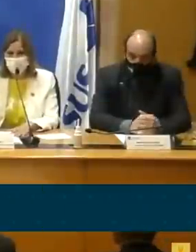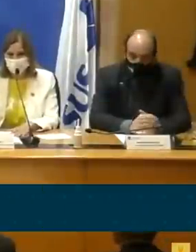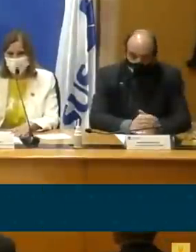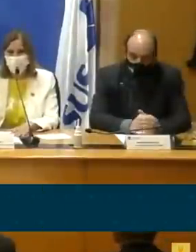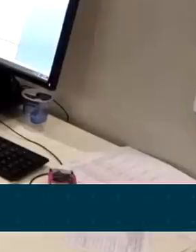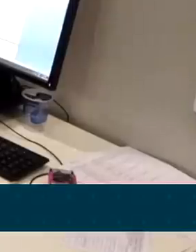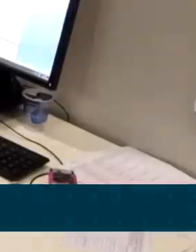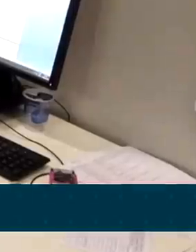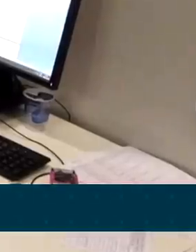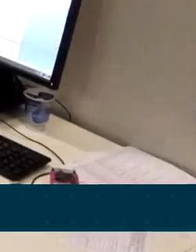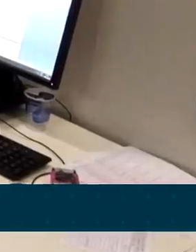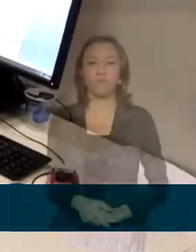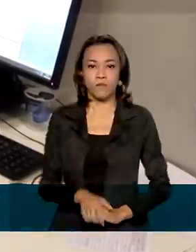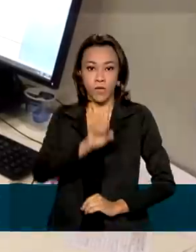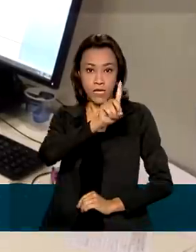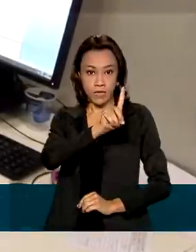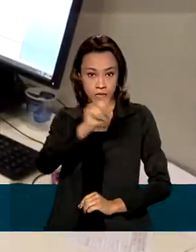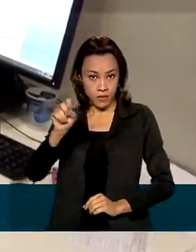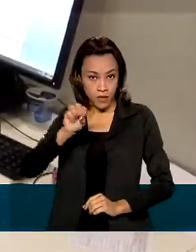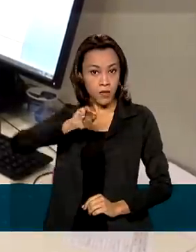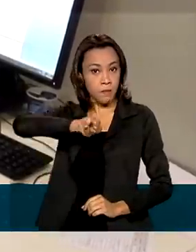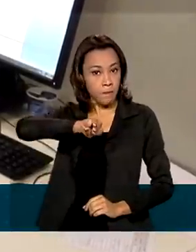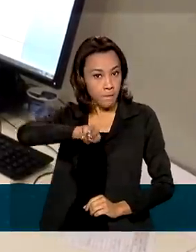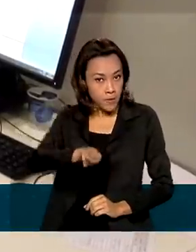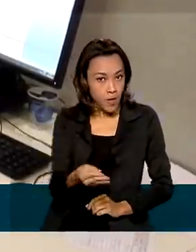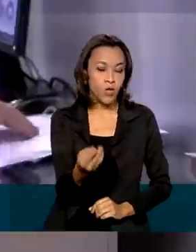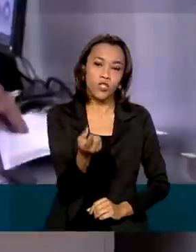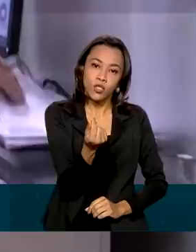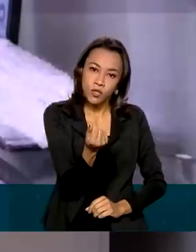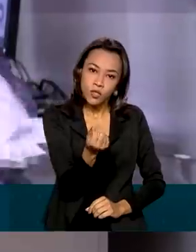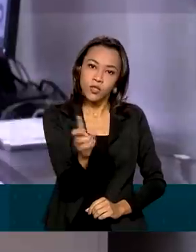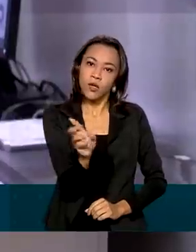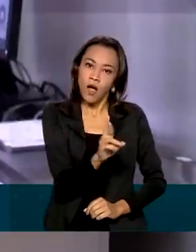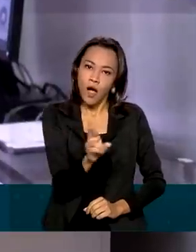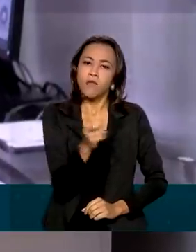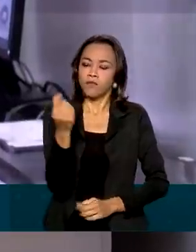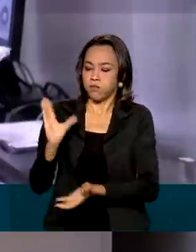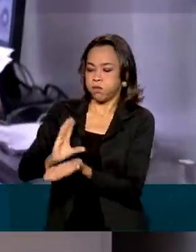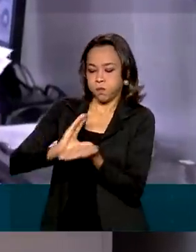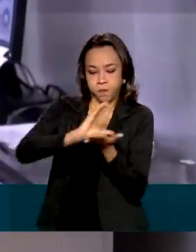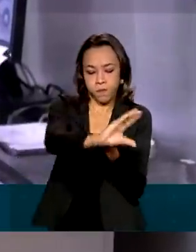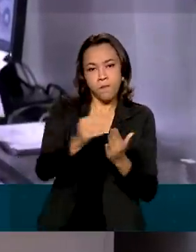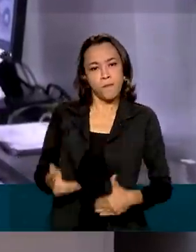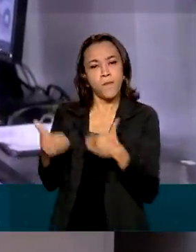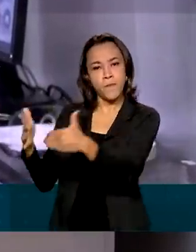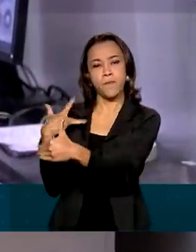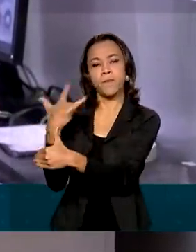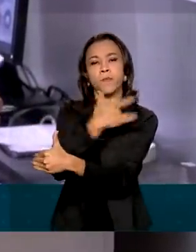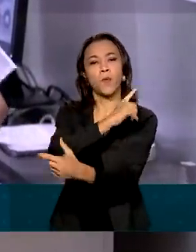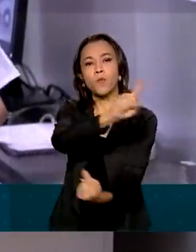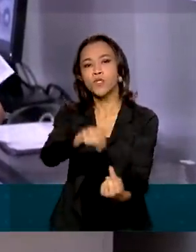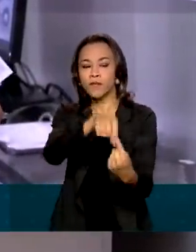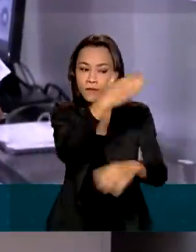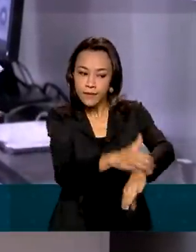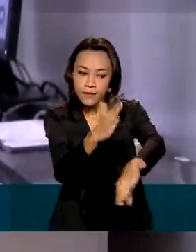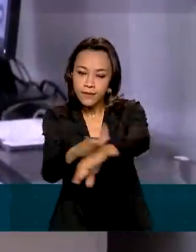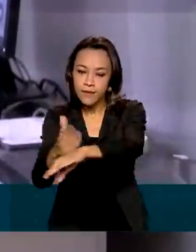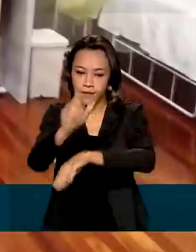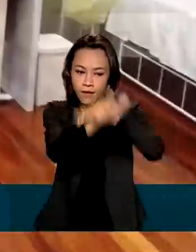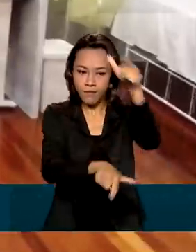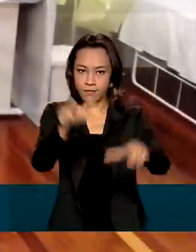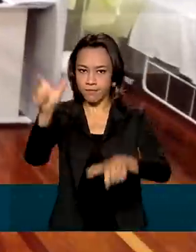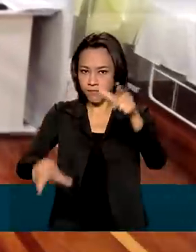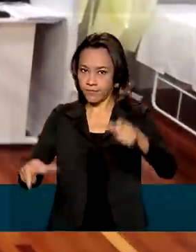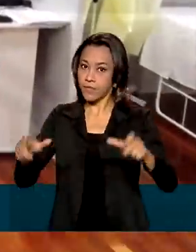do povo brasileiro. 100 milhões de reais serão investidos pelo Ministério da Saúde na qualificação sobre saúde